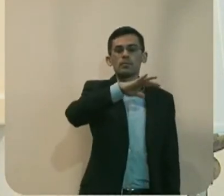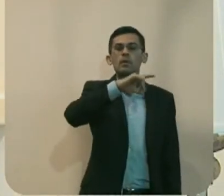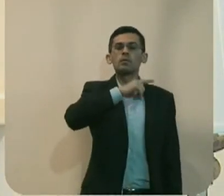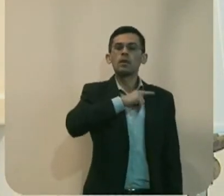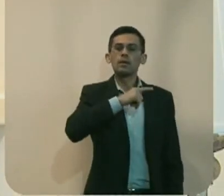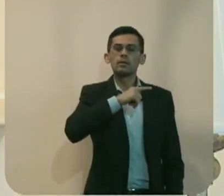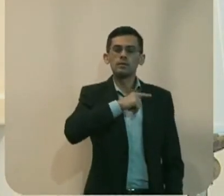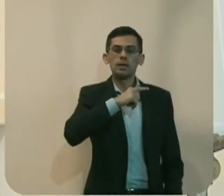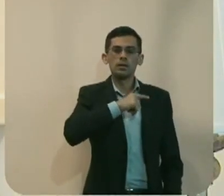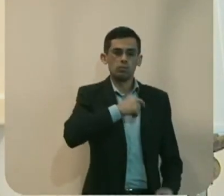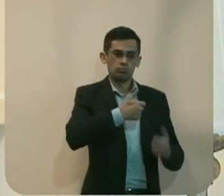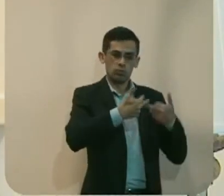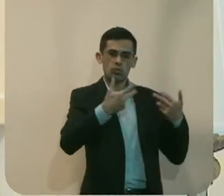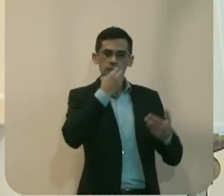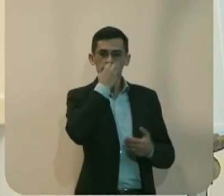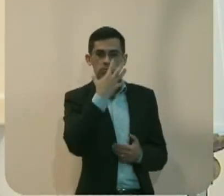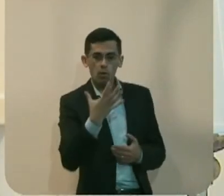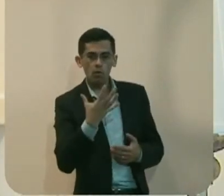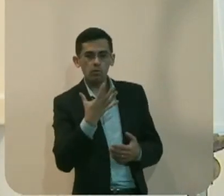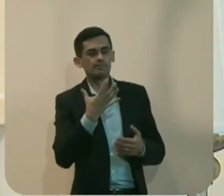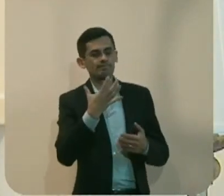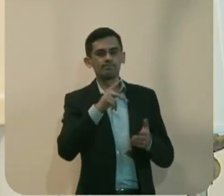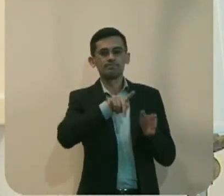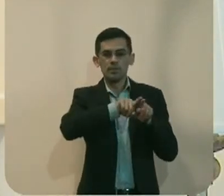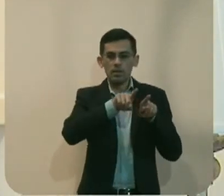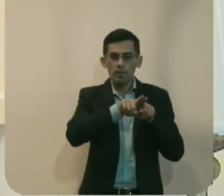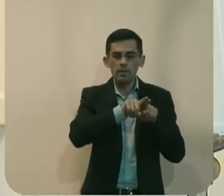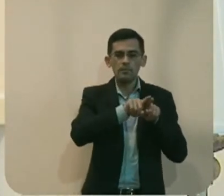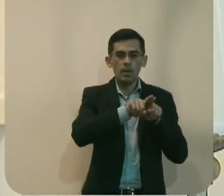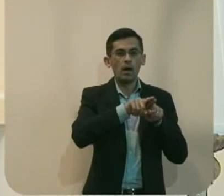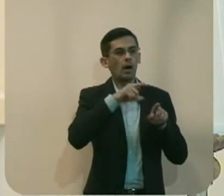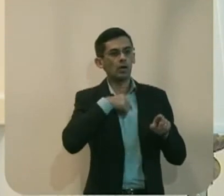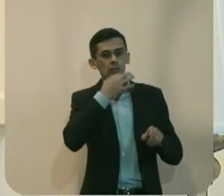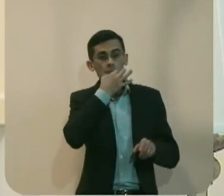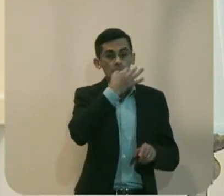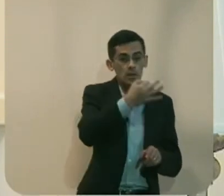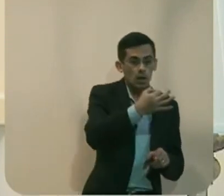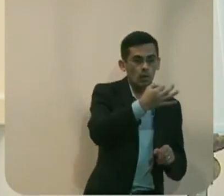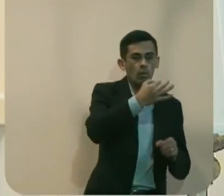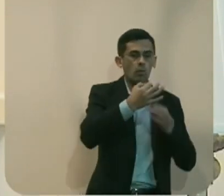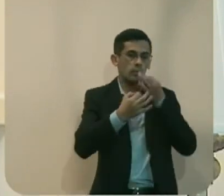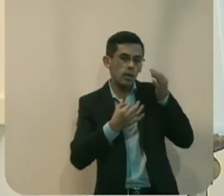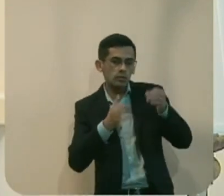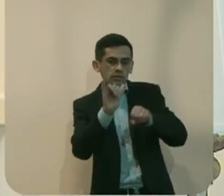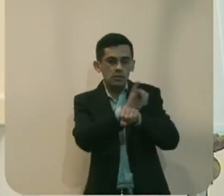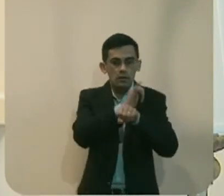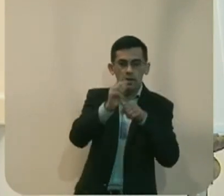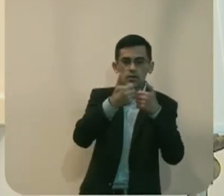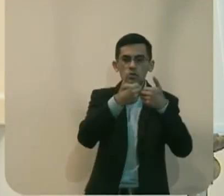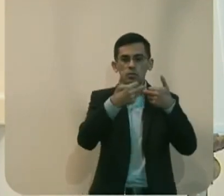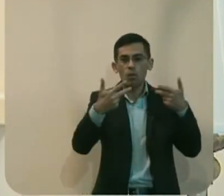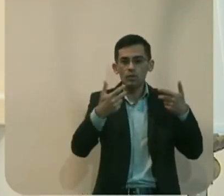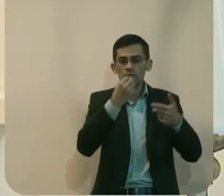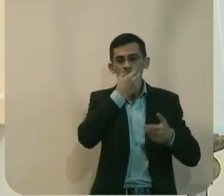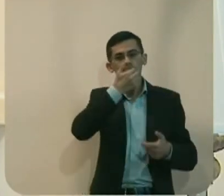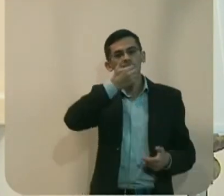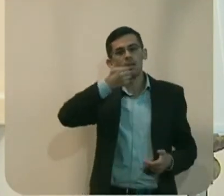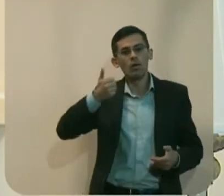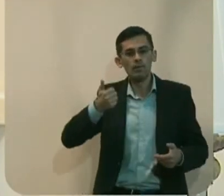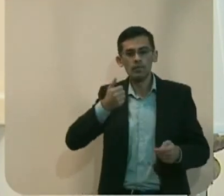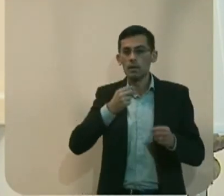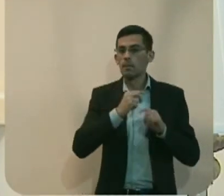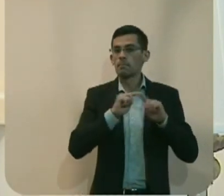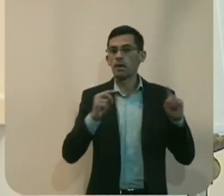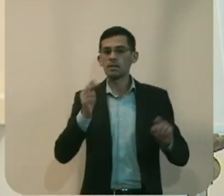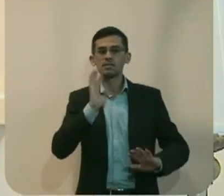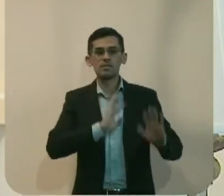uma série de soluções dissonantes. Um propunha uma solução, outro propunha outra, e parece que nunca podia se